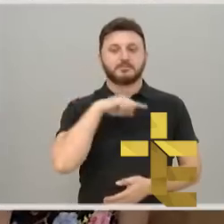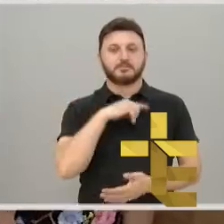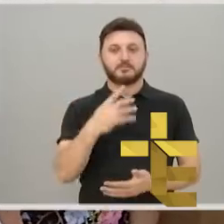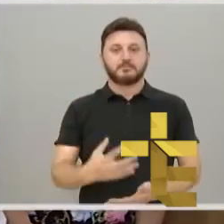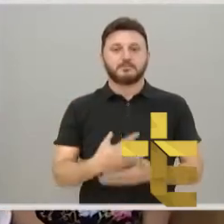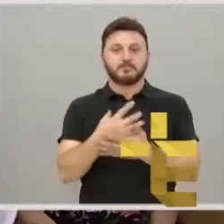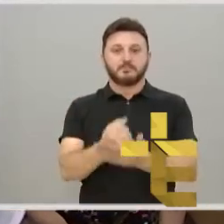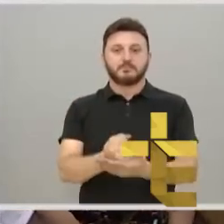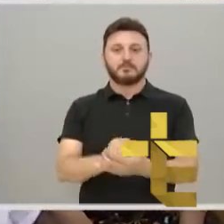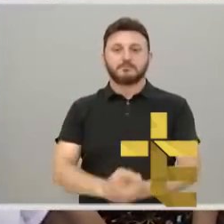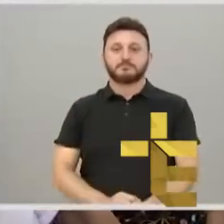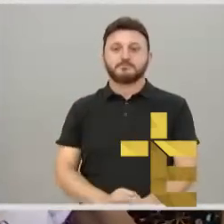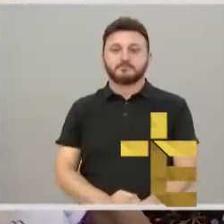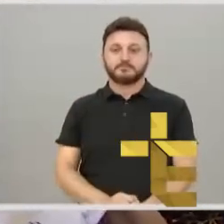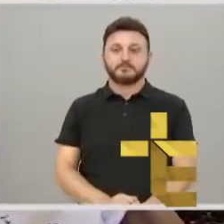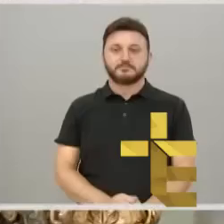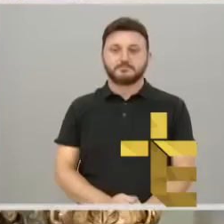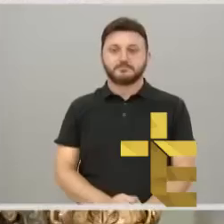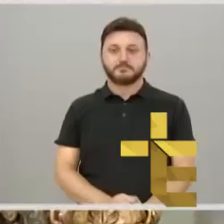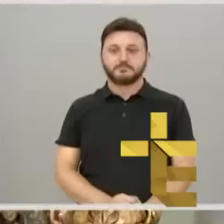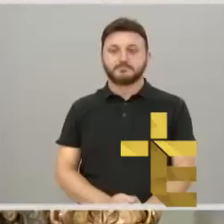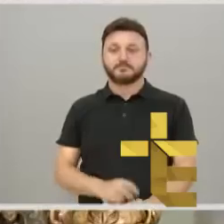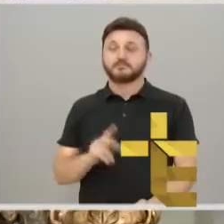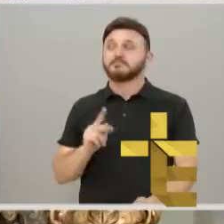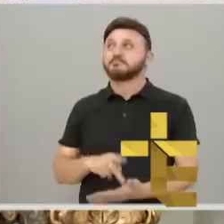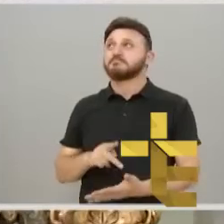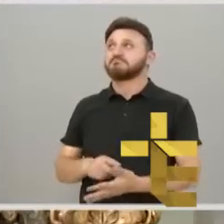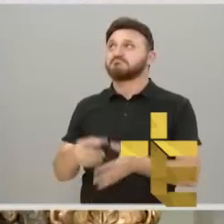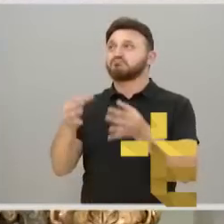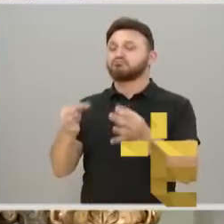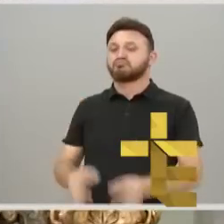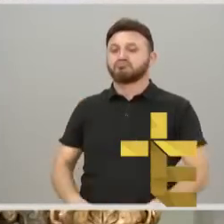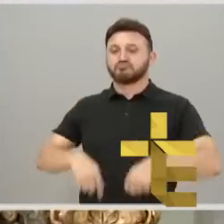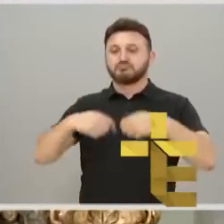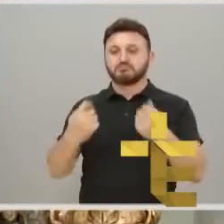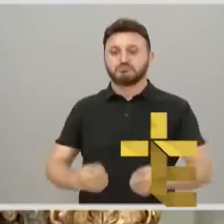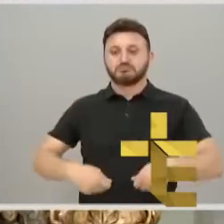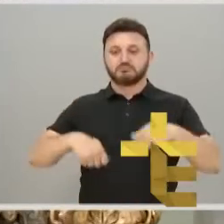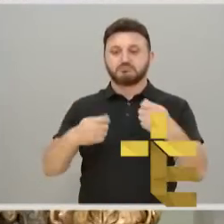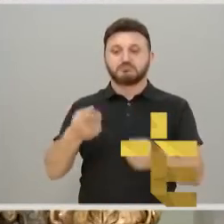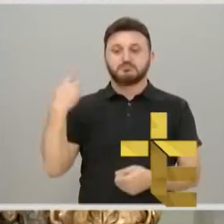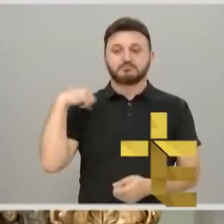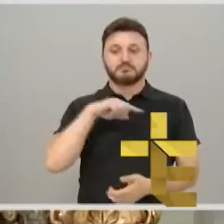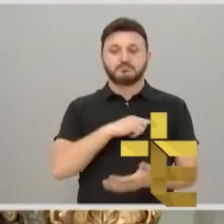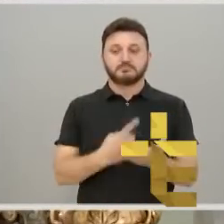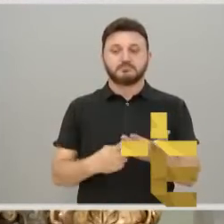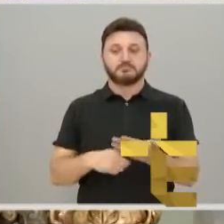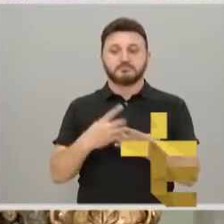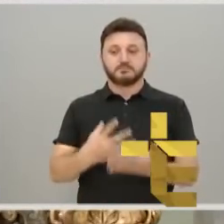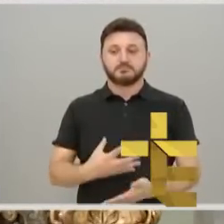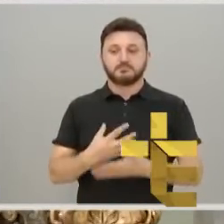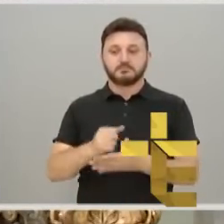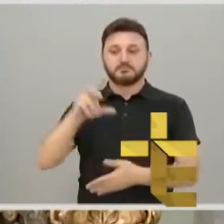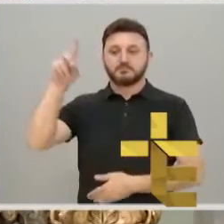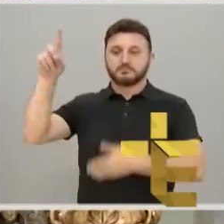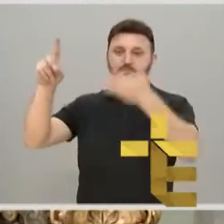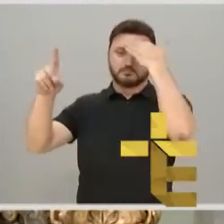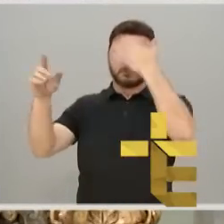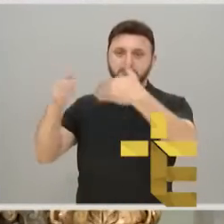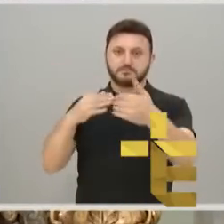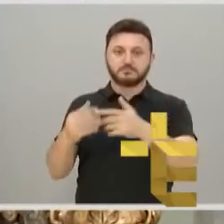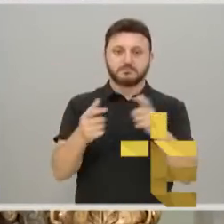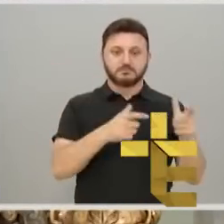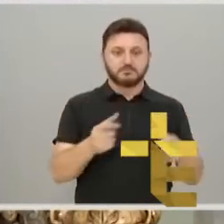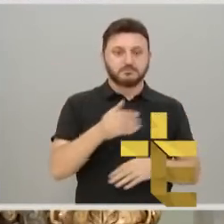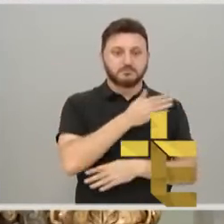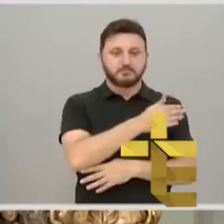É nosso dever e nossa salvação. Na verdade, é justo e necessário, nosso dever e salvação, dar-vos